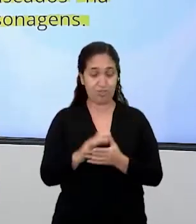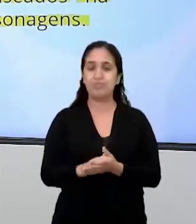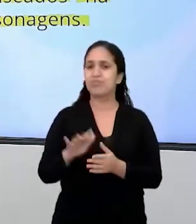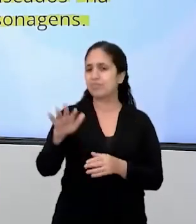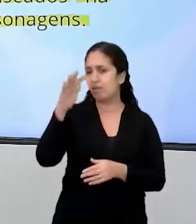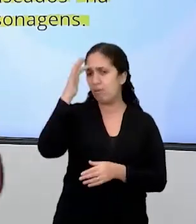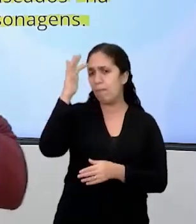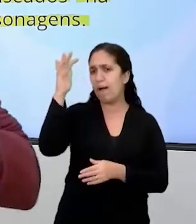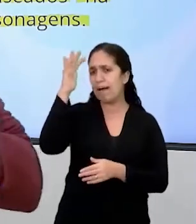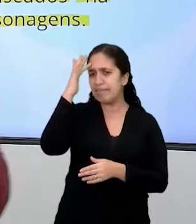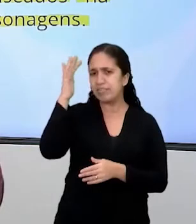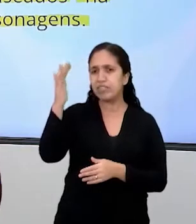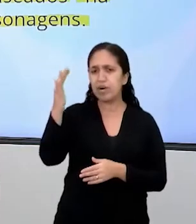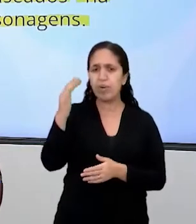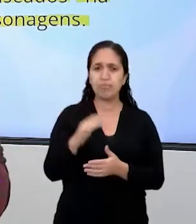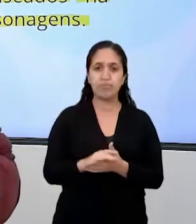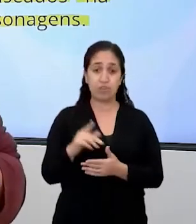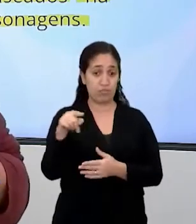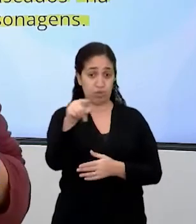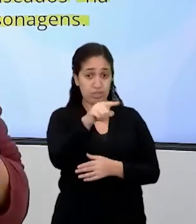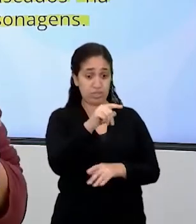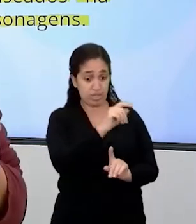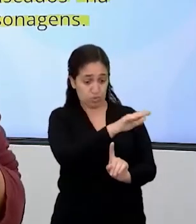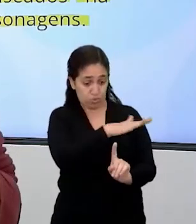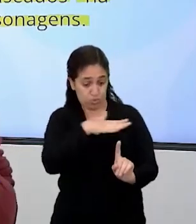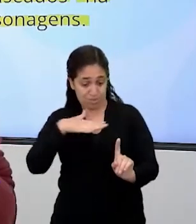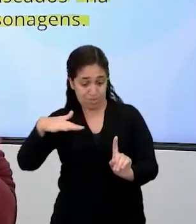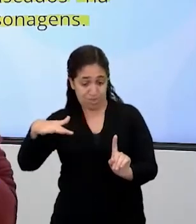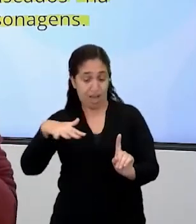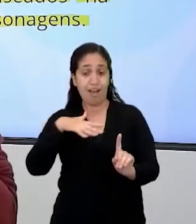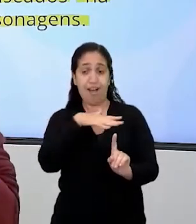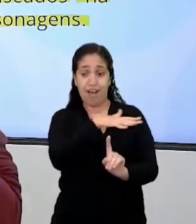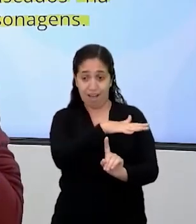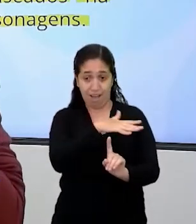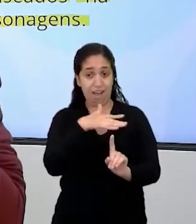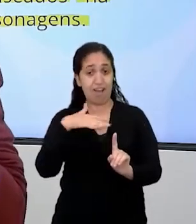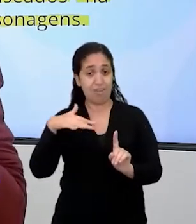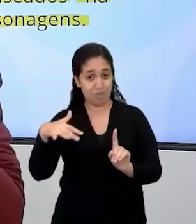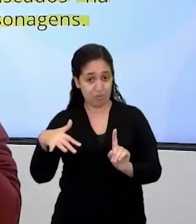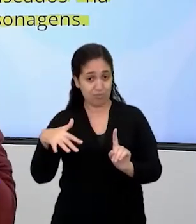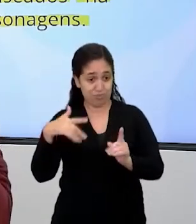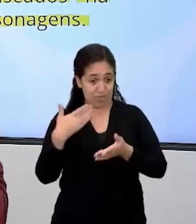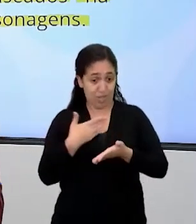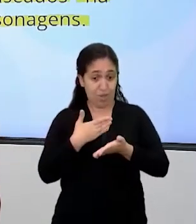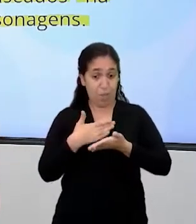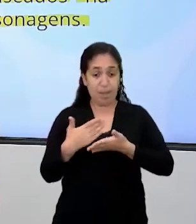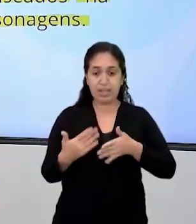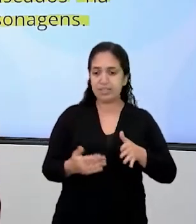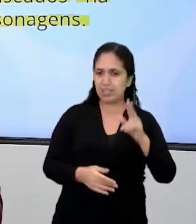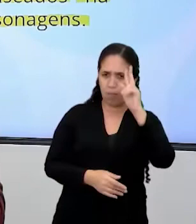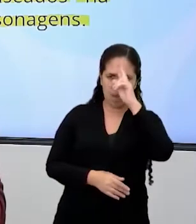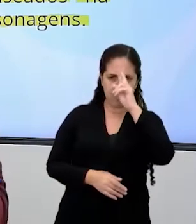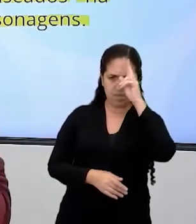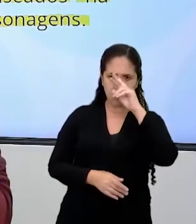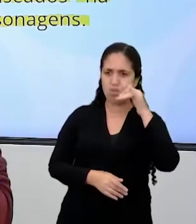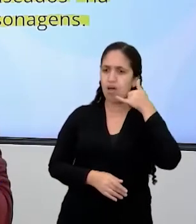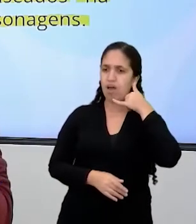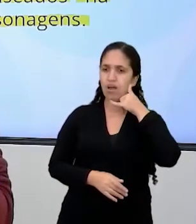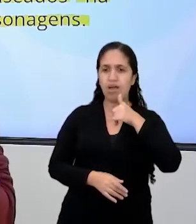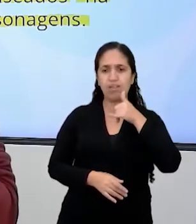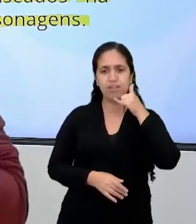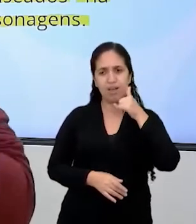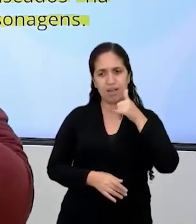imaginem vocês em um cenário propício, em que começa a ser narrada uma história